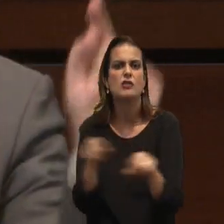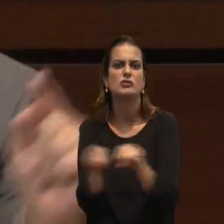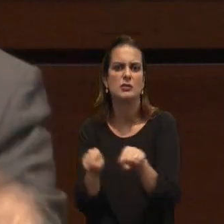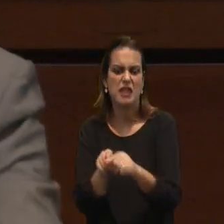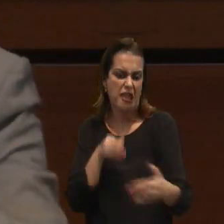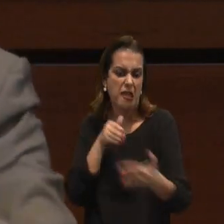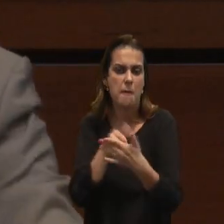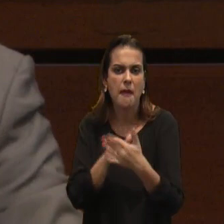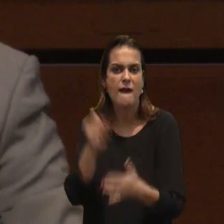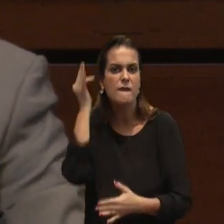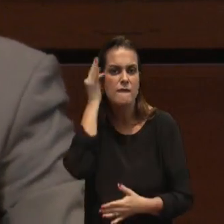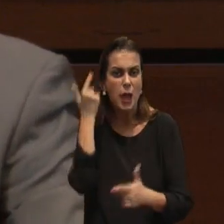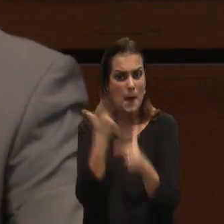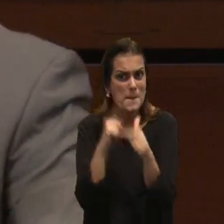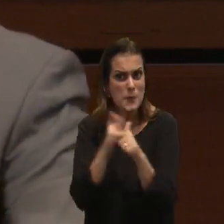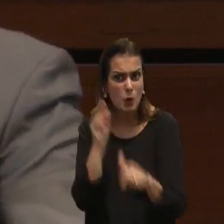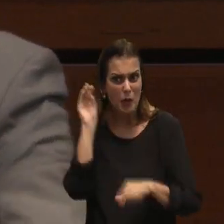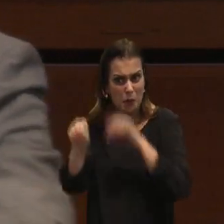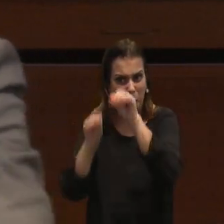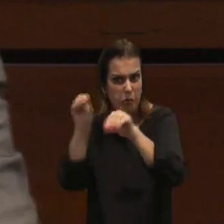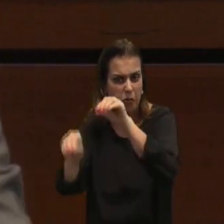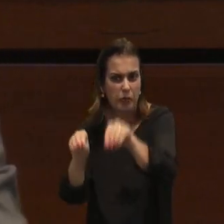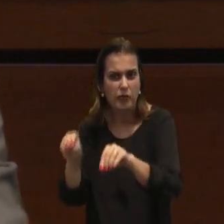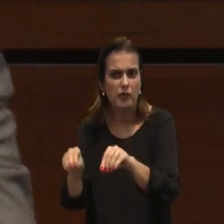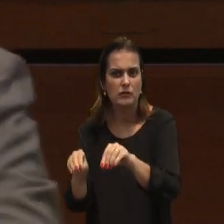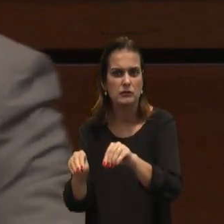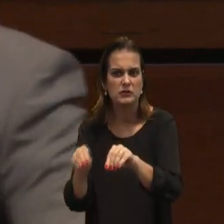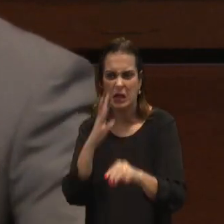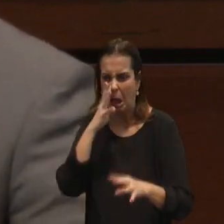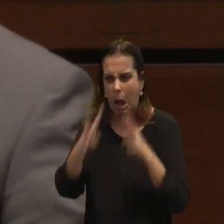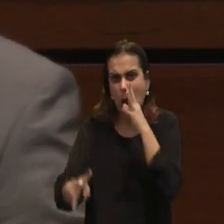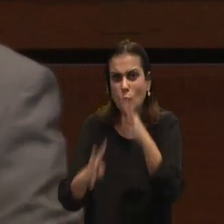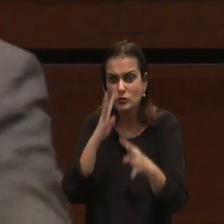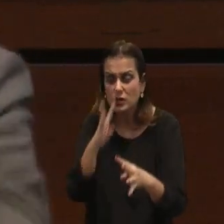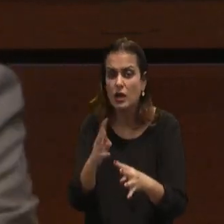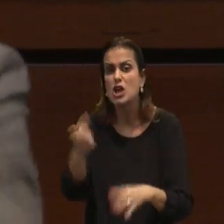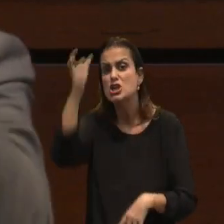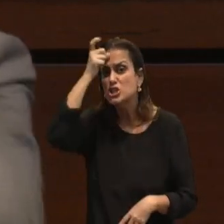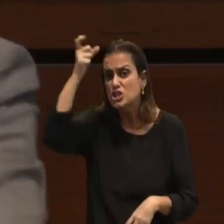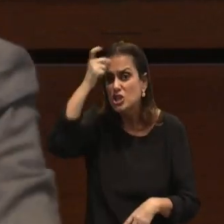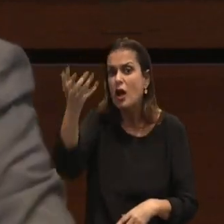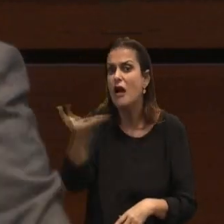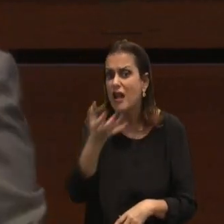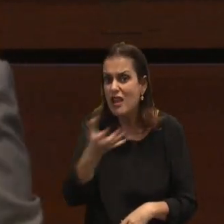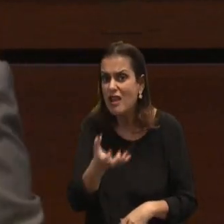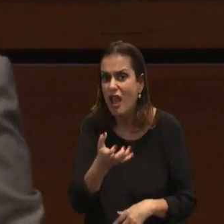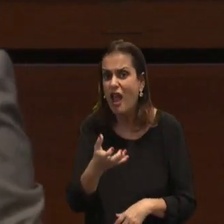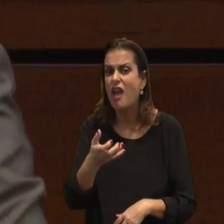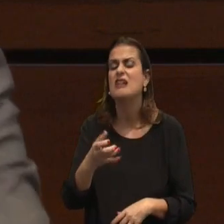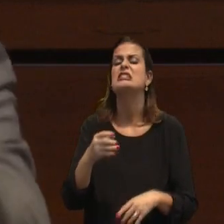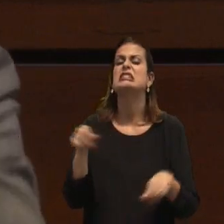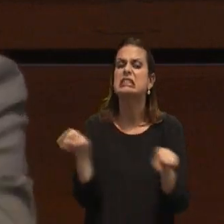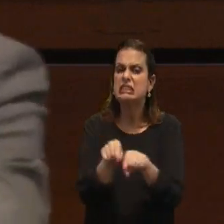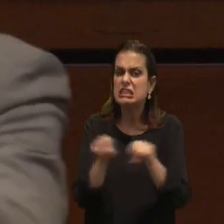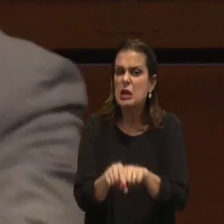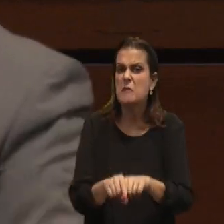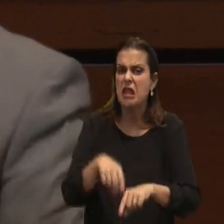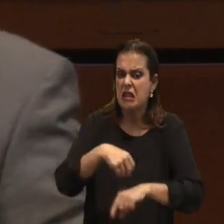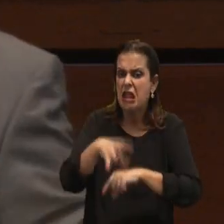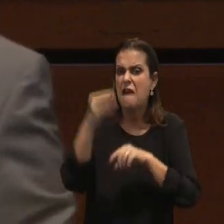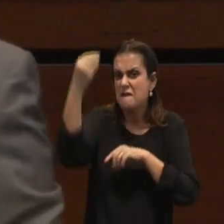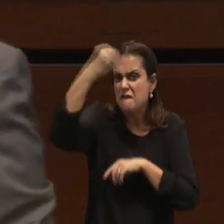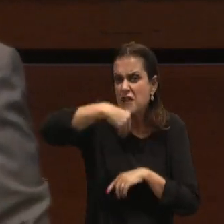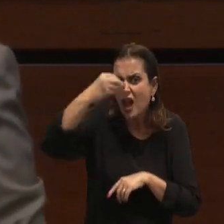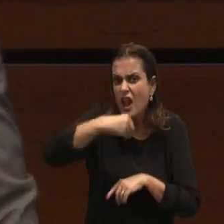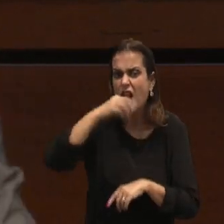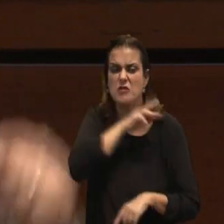trazer problema para a vida daquele homem, como também nós poderíamos entender que Satanás tenta enfraquecer a obra de Deus, ele tenta enfraquecer a